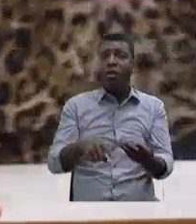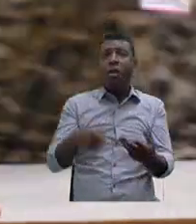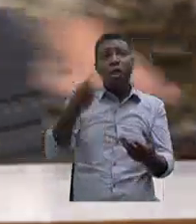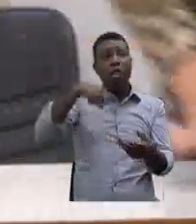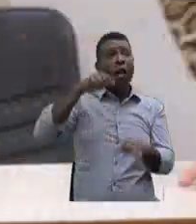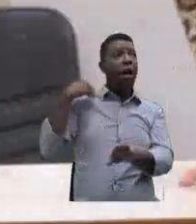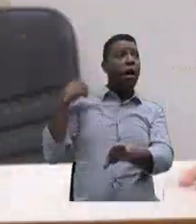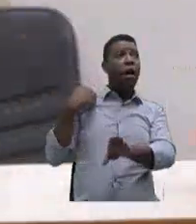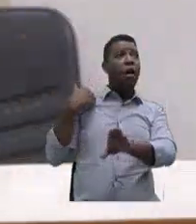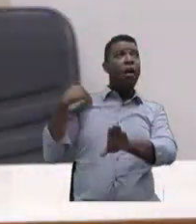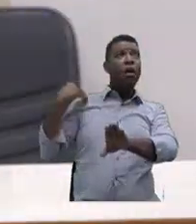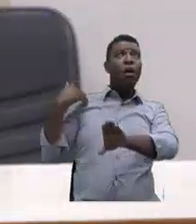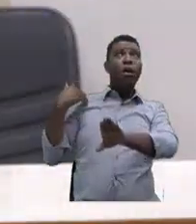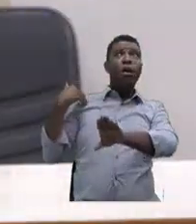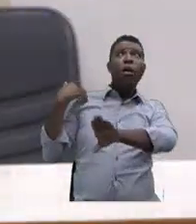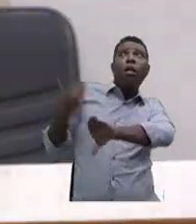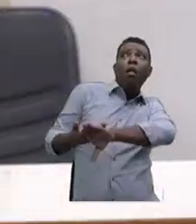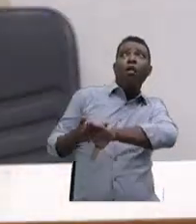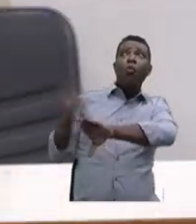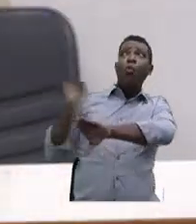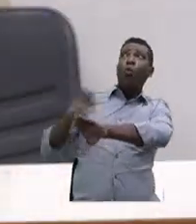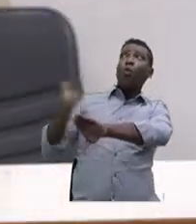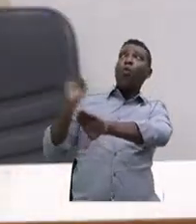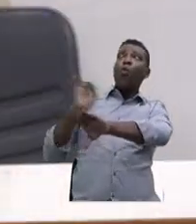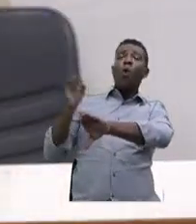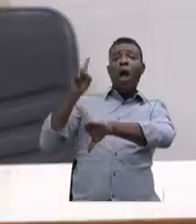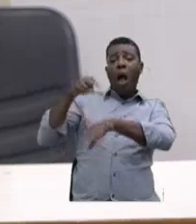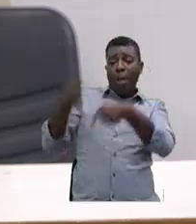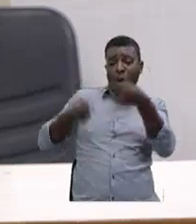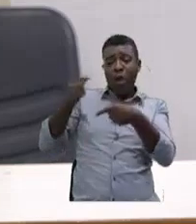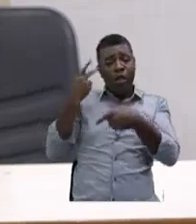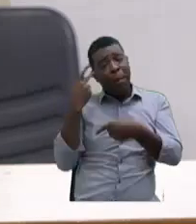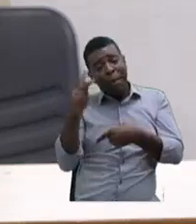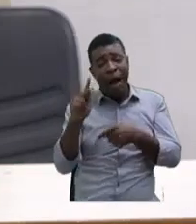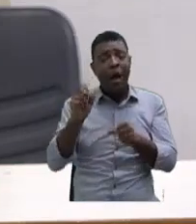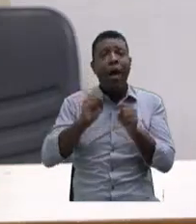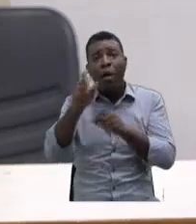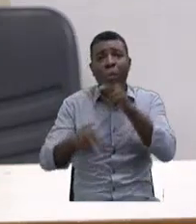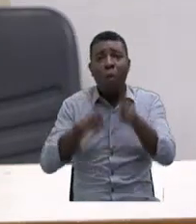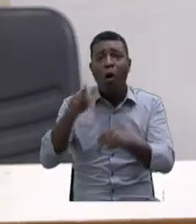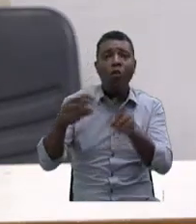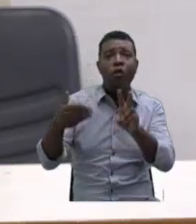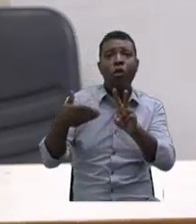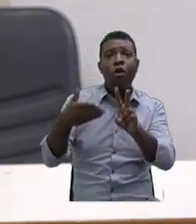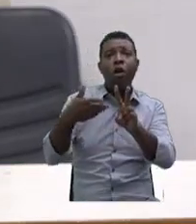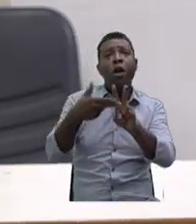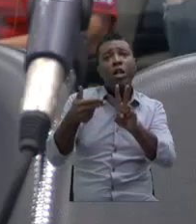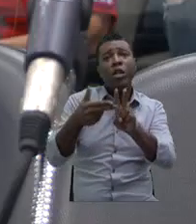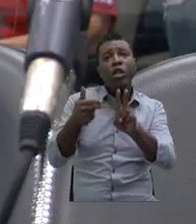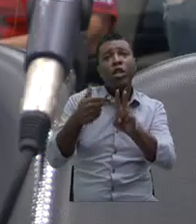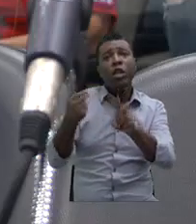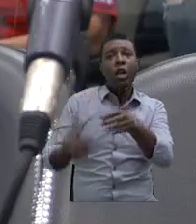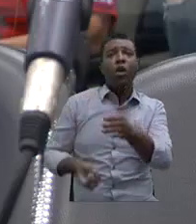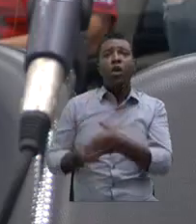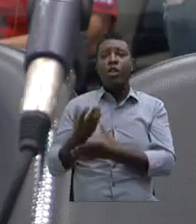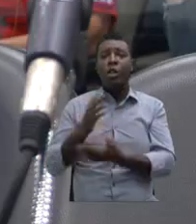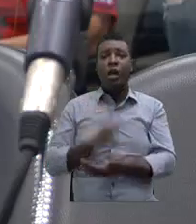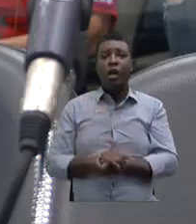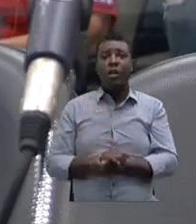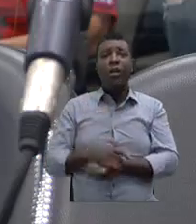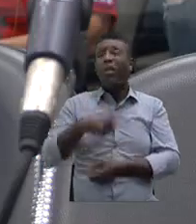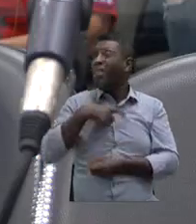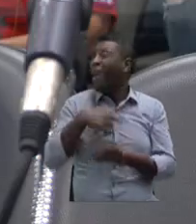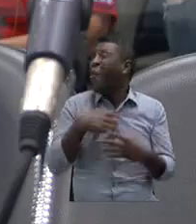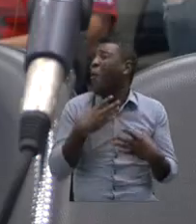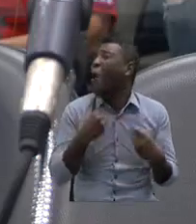até 2 meses, uma política para os povos indígenas originários. Então, assim, há muito o que se